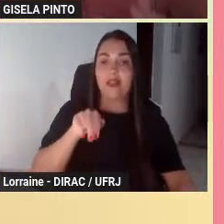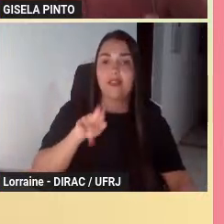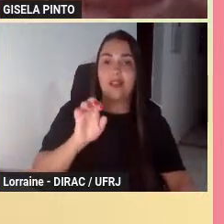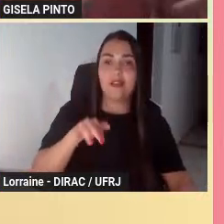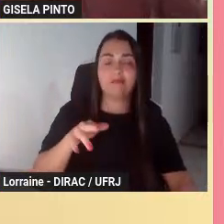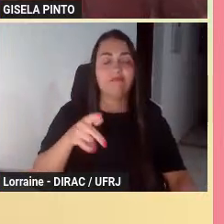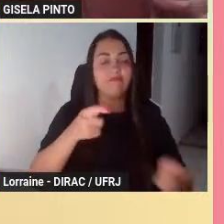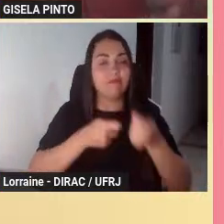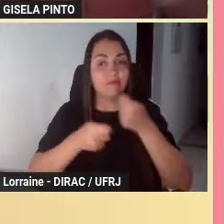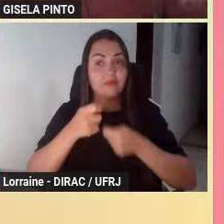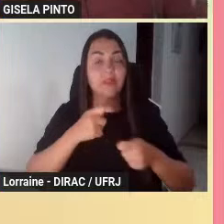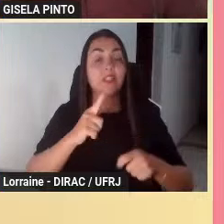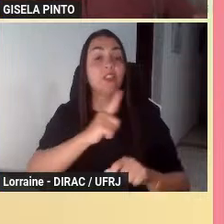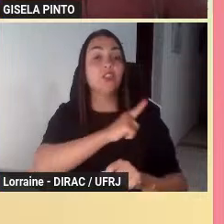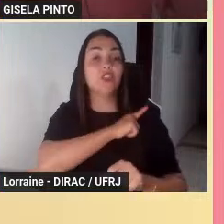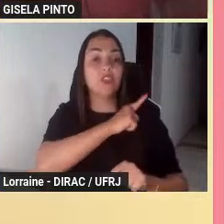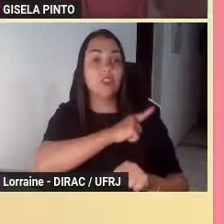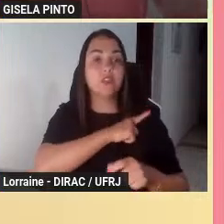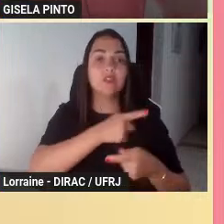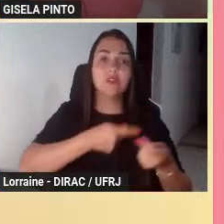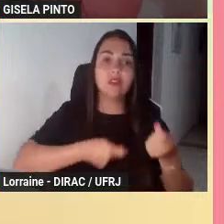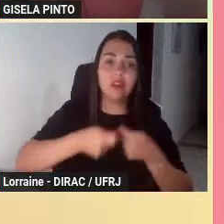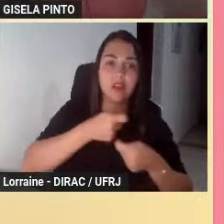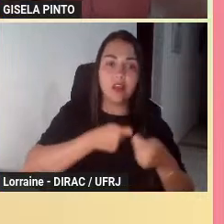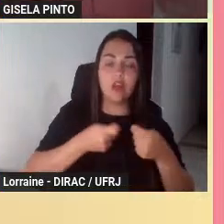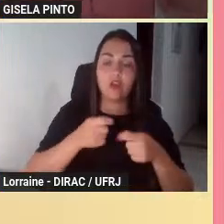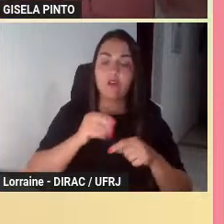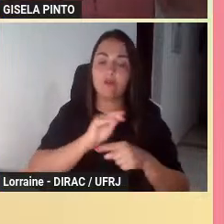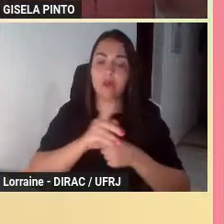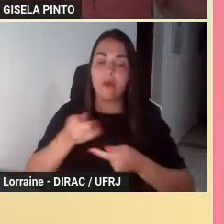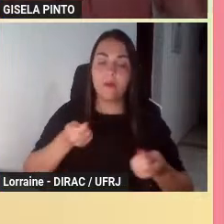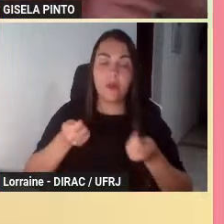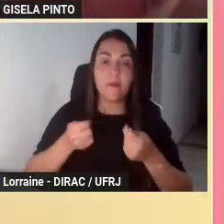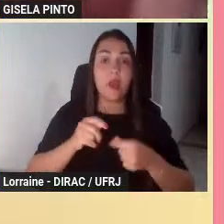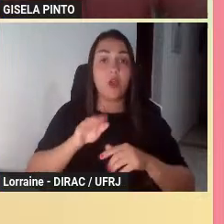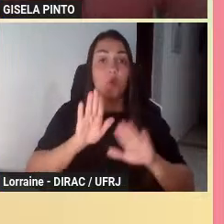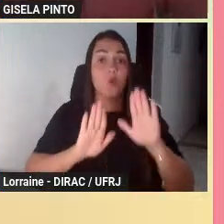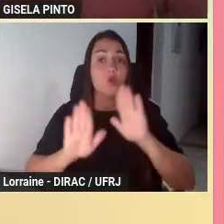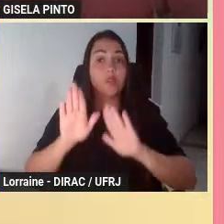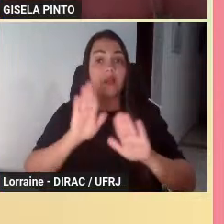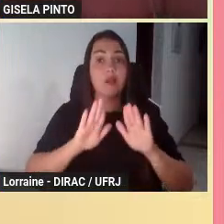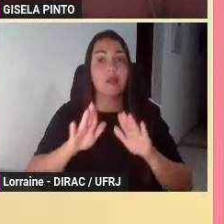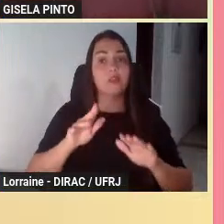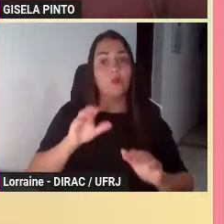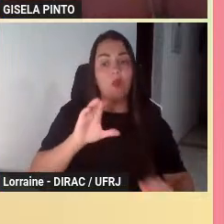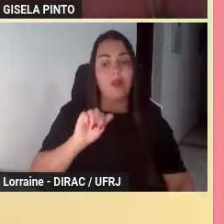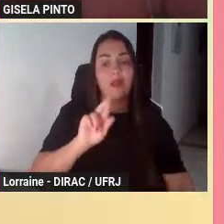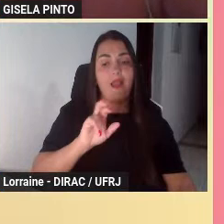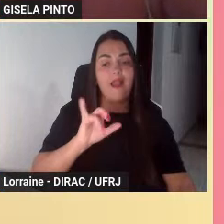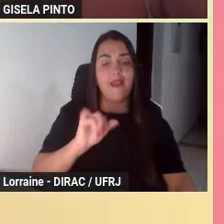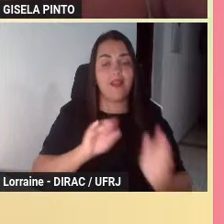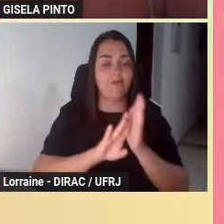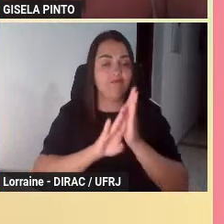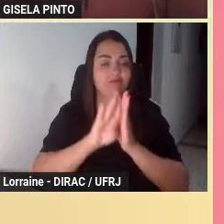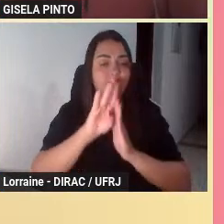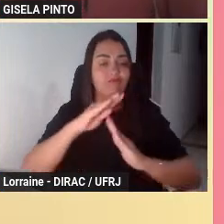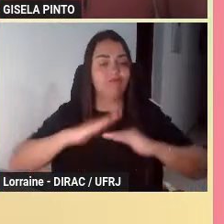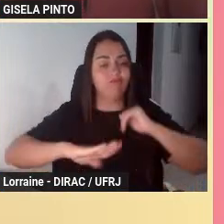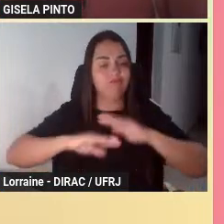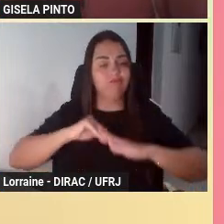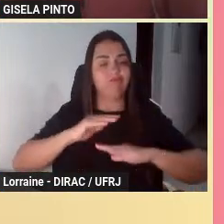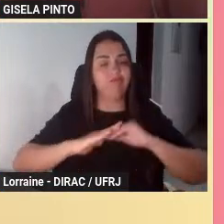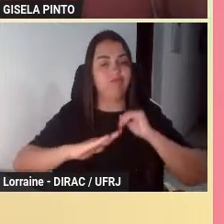o surgimento, a gestão e o cuidado com a carreira, que a princípio parecem se opor